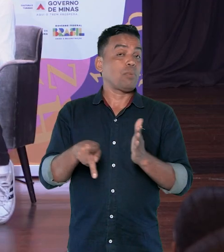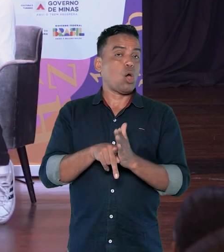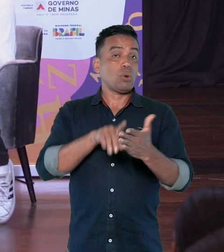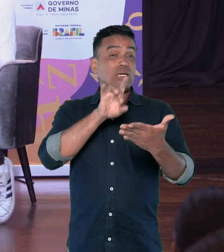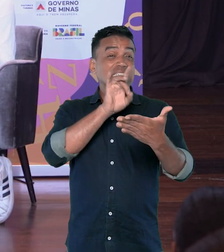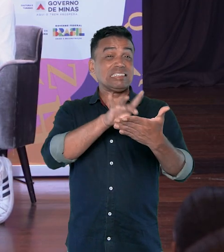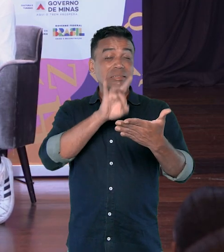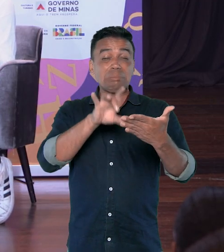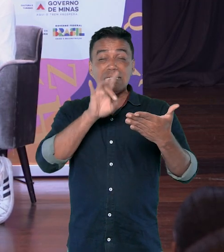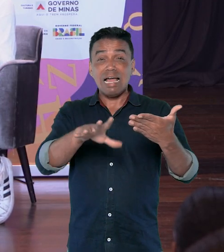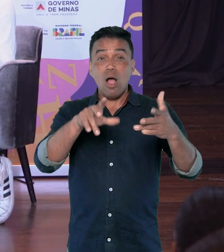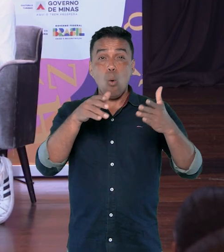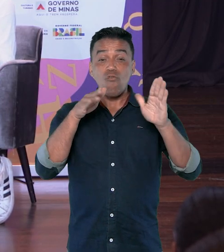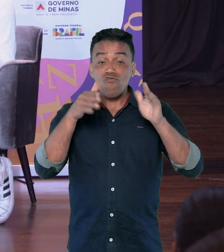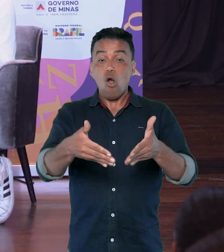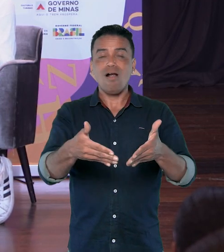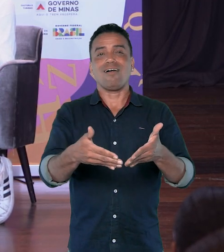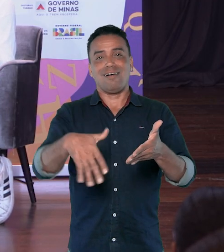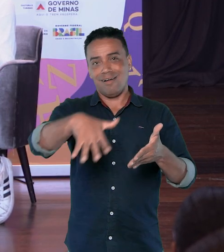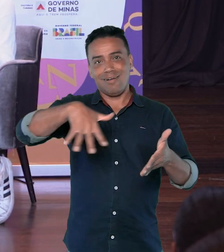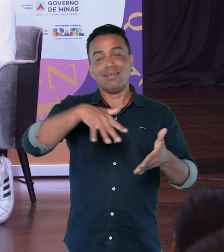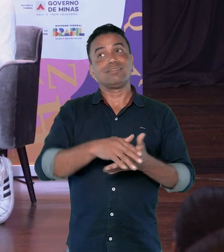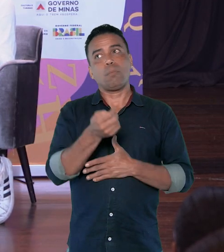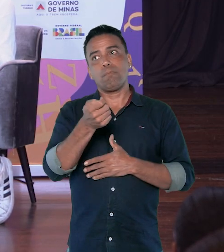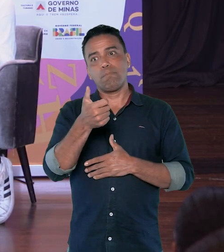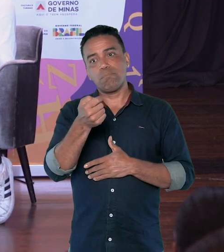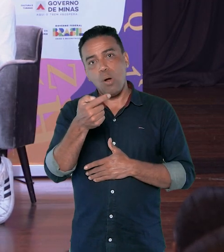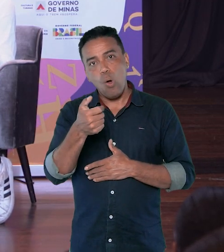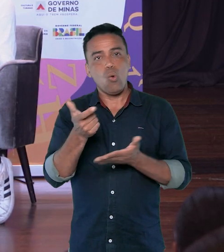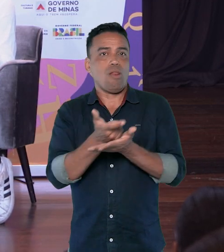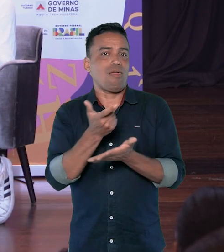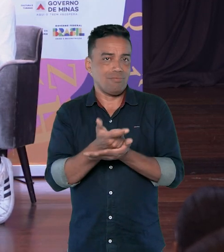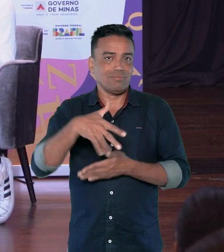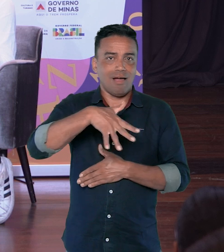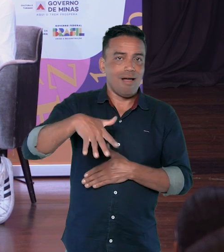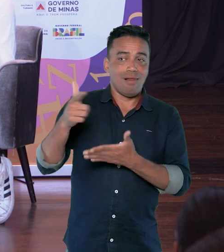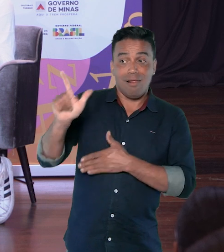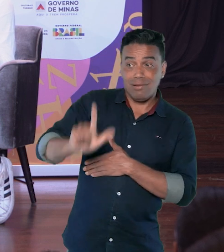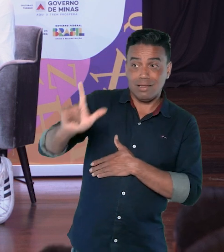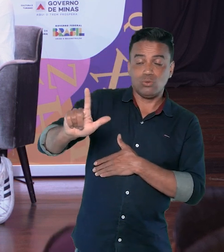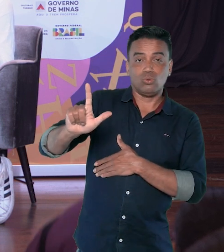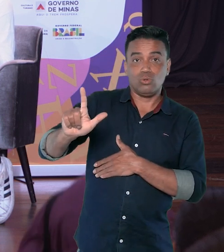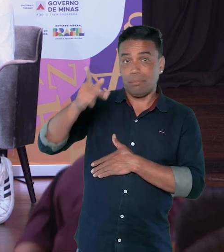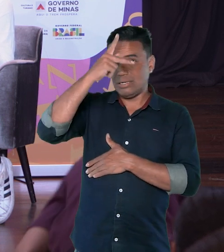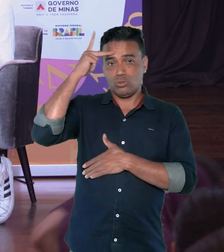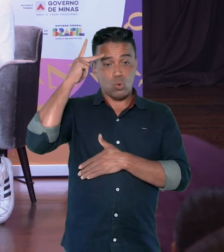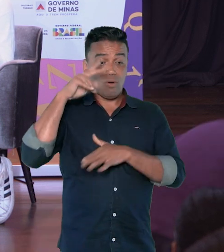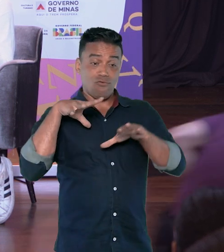especializado. E eu acho que há poucos livros na literatura que falam sobre isso, né? Sobre a formação do